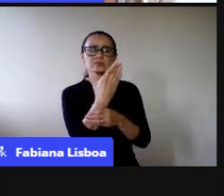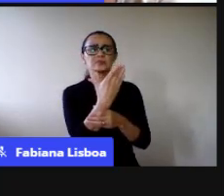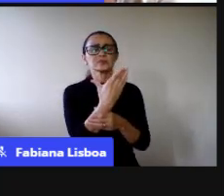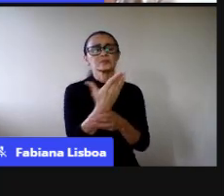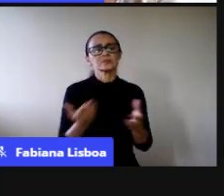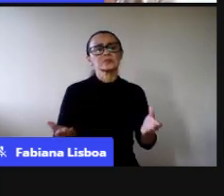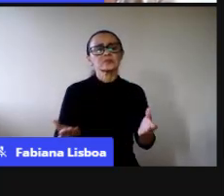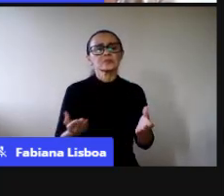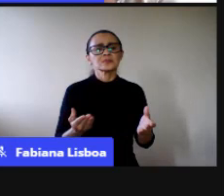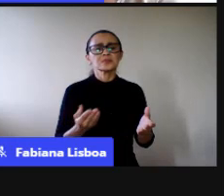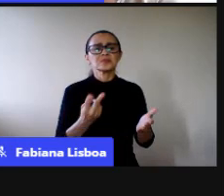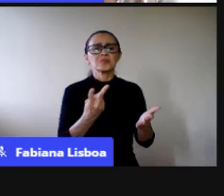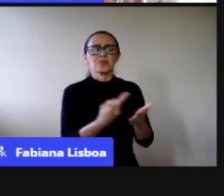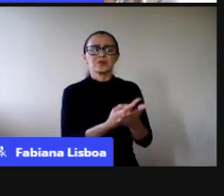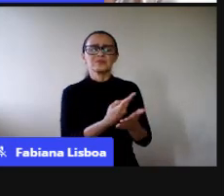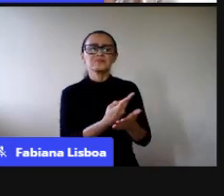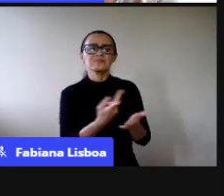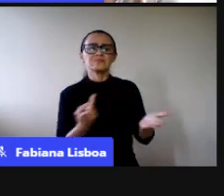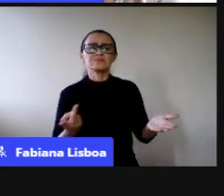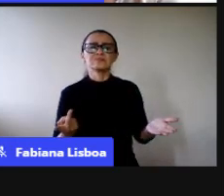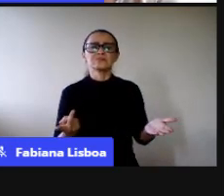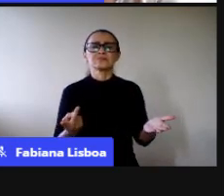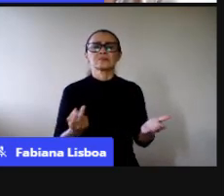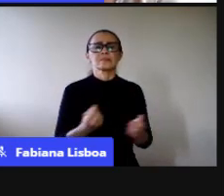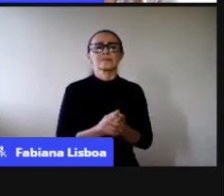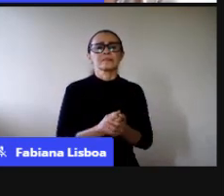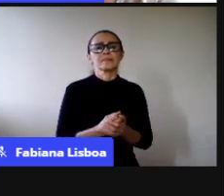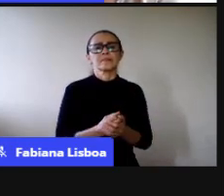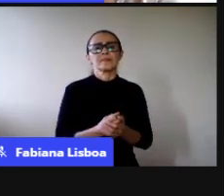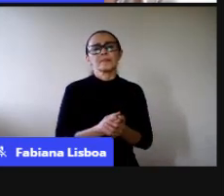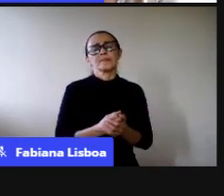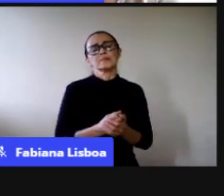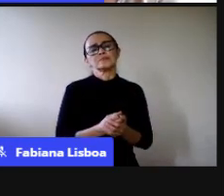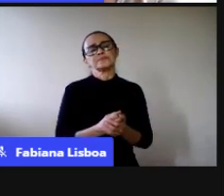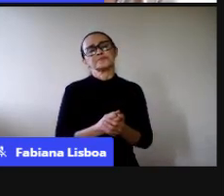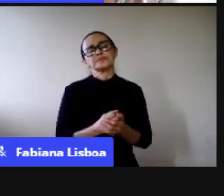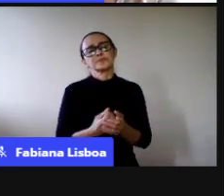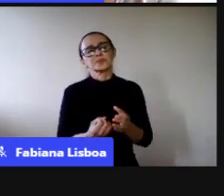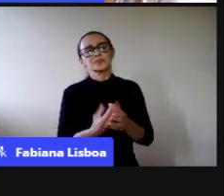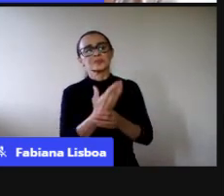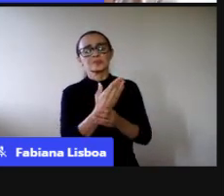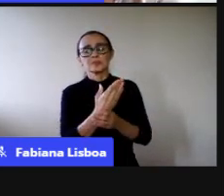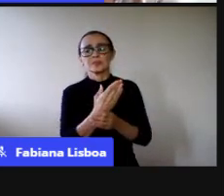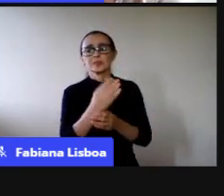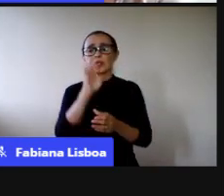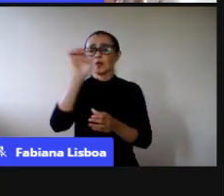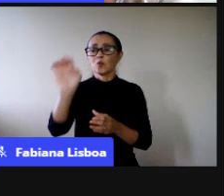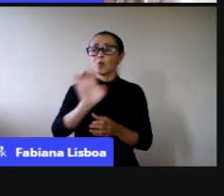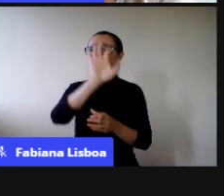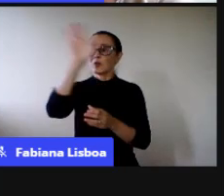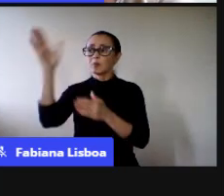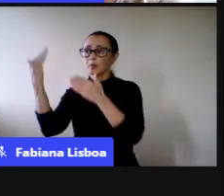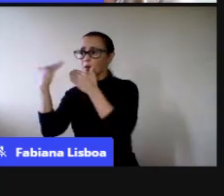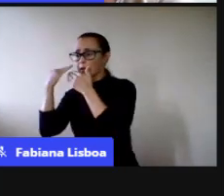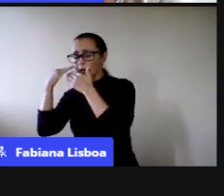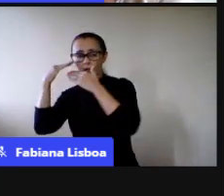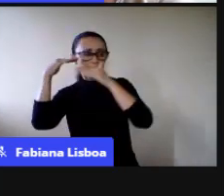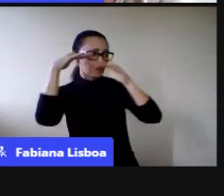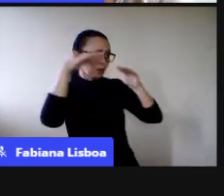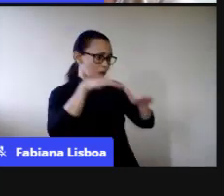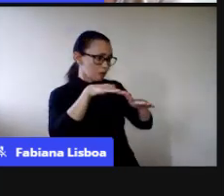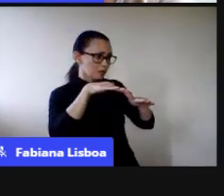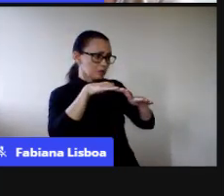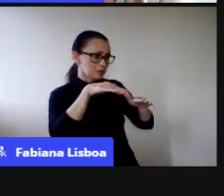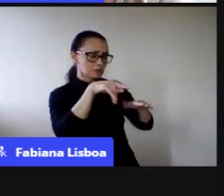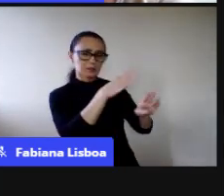geográfico, né? Ou seja, é uma denominação que surgiu a partir do olhar europeu sobre quem encontraram quando é que chegaram entre